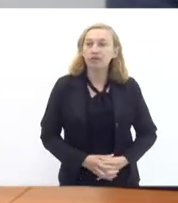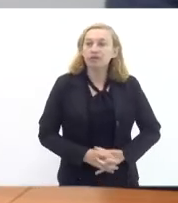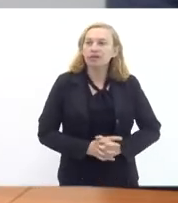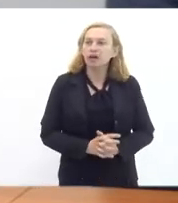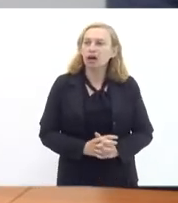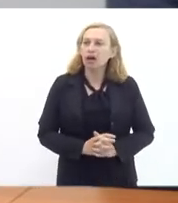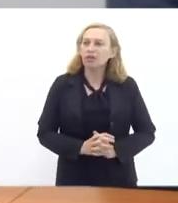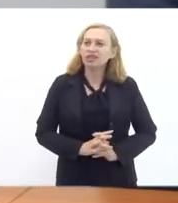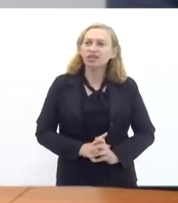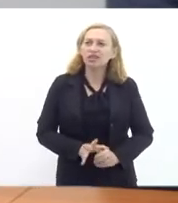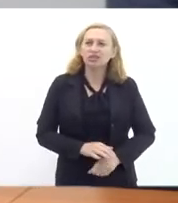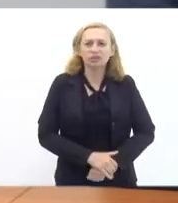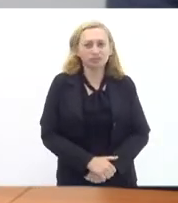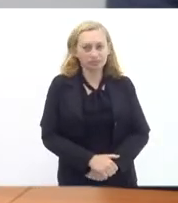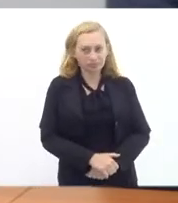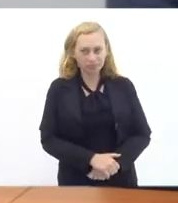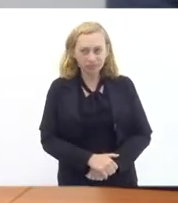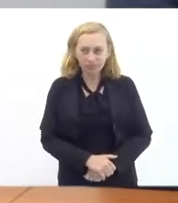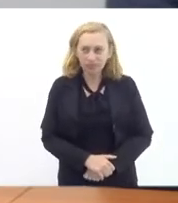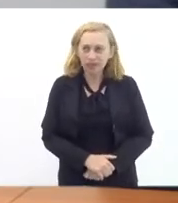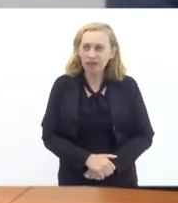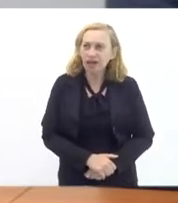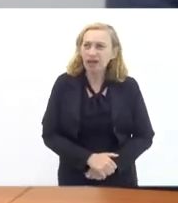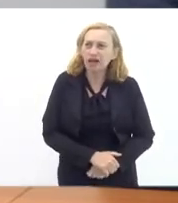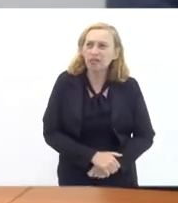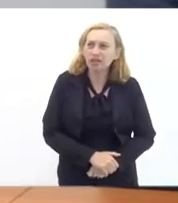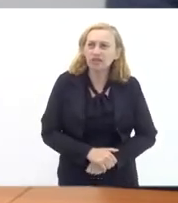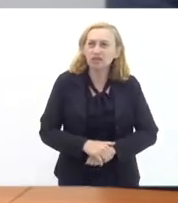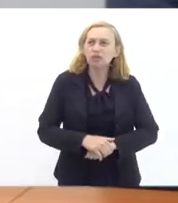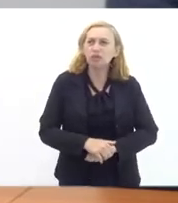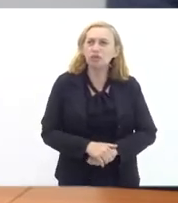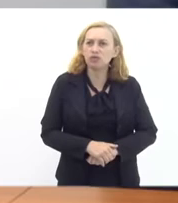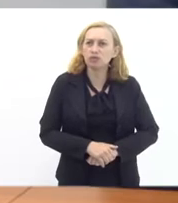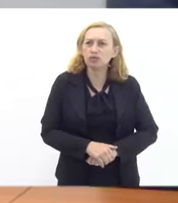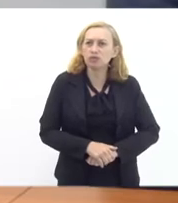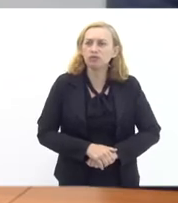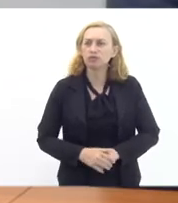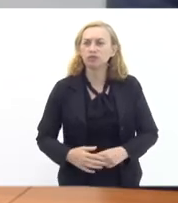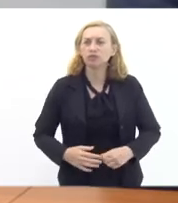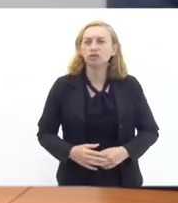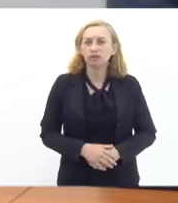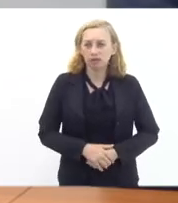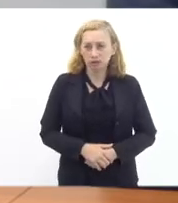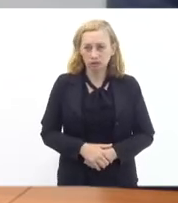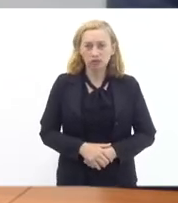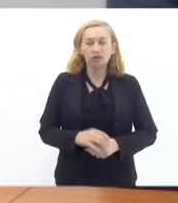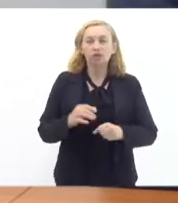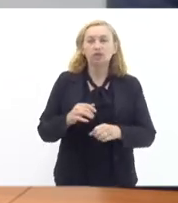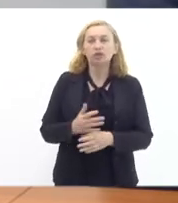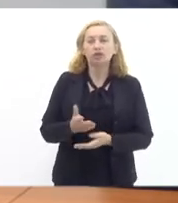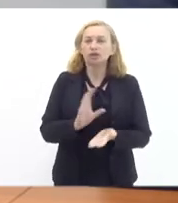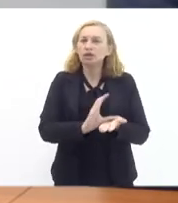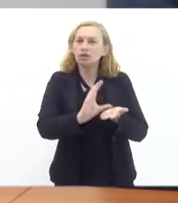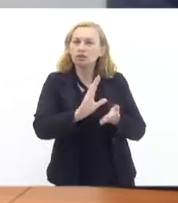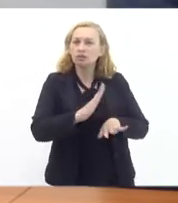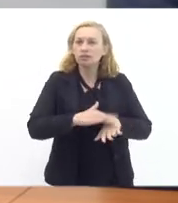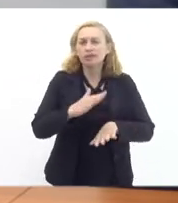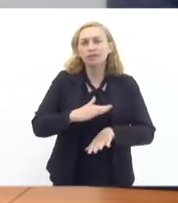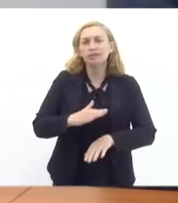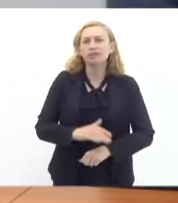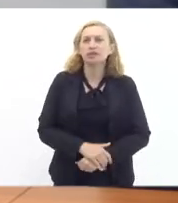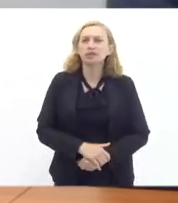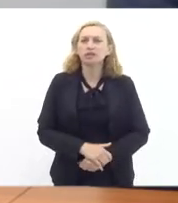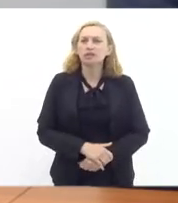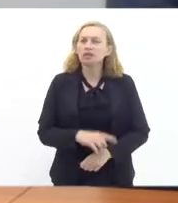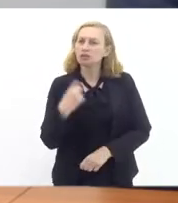começaram no ano passado, com os recursos oriundos da gestão passada, o que dificultou muito. Agora a gente tem mais recursos, mas